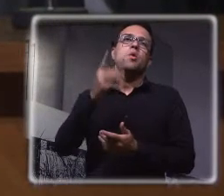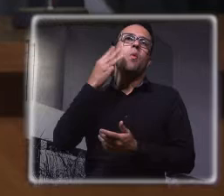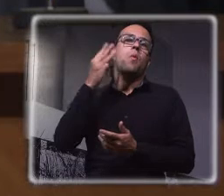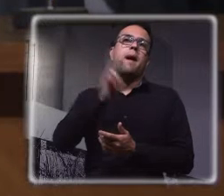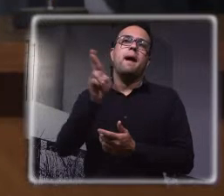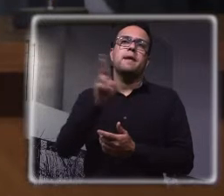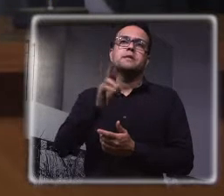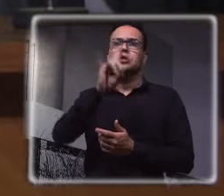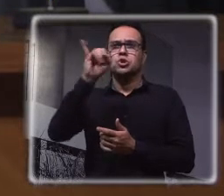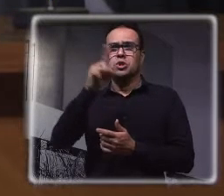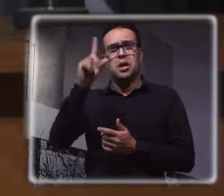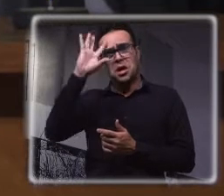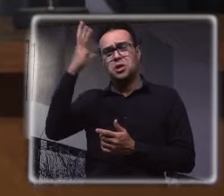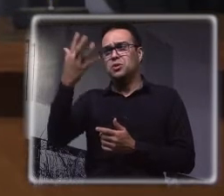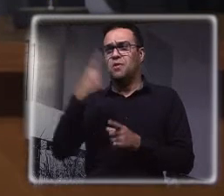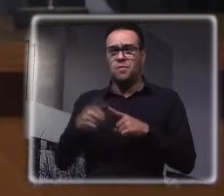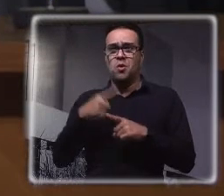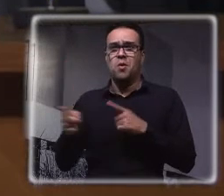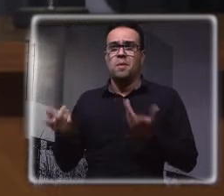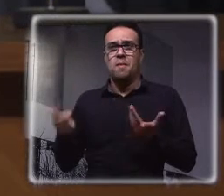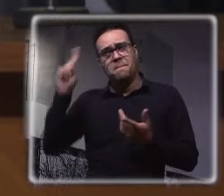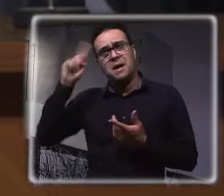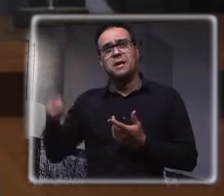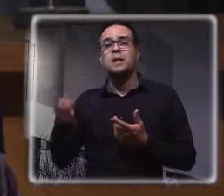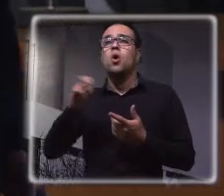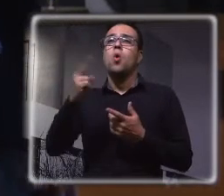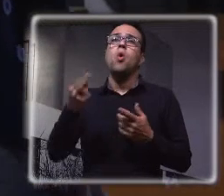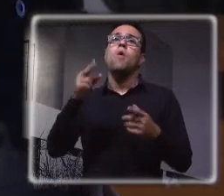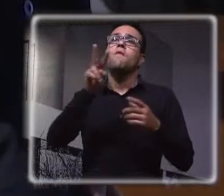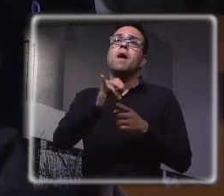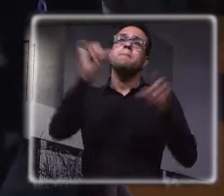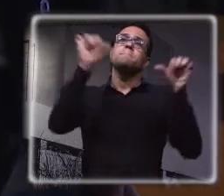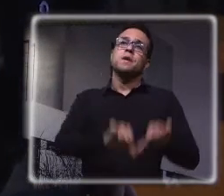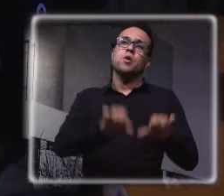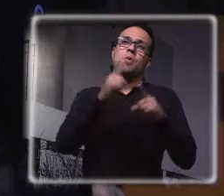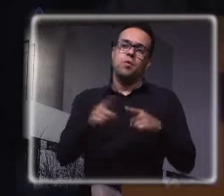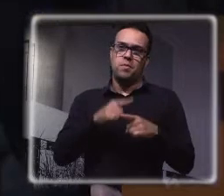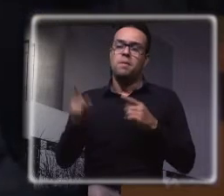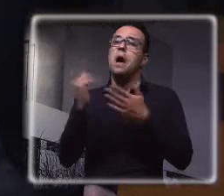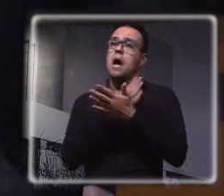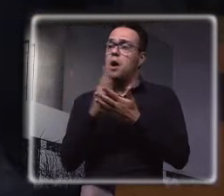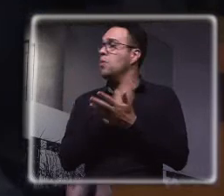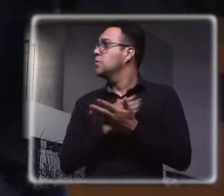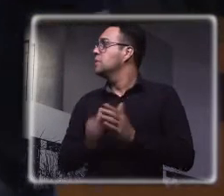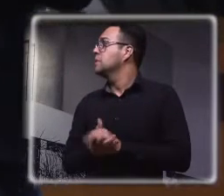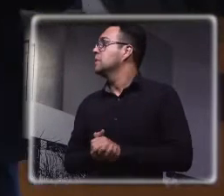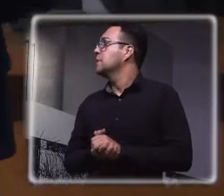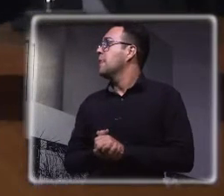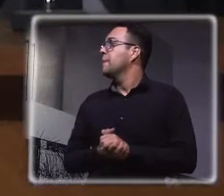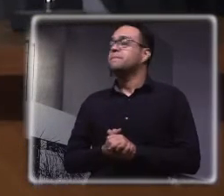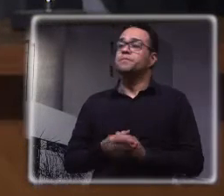tantos dias? Será que ia resolver o problema? Ou será que agravaria o problema? Então, em algumas situações,